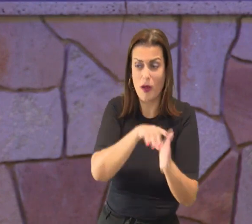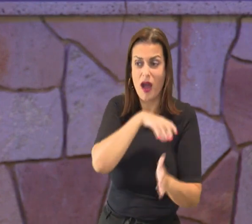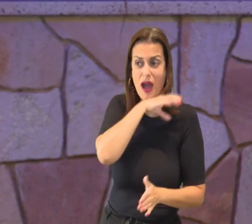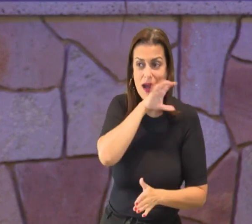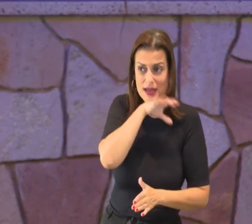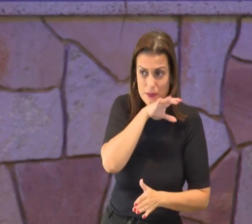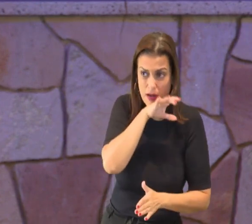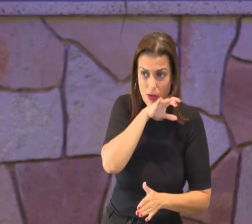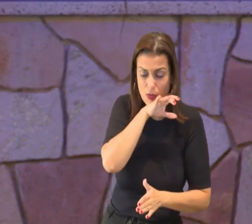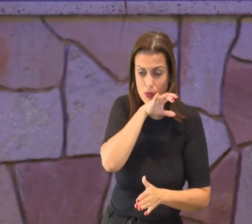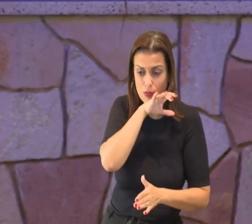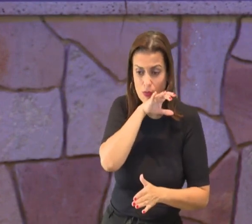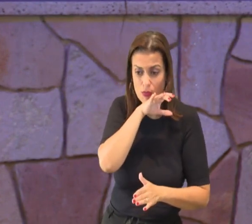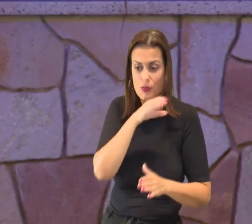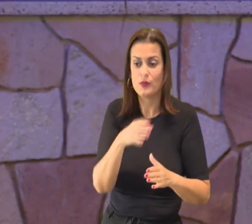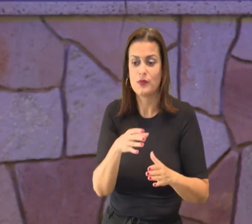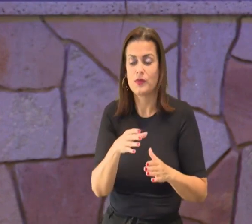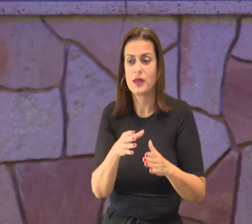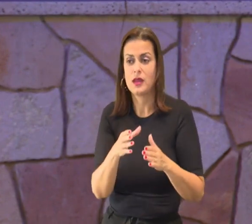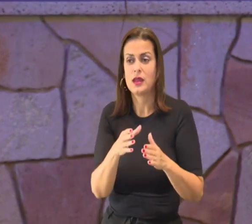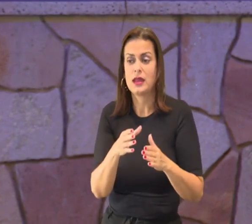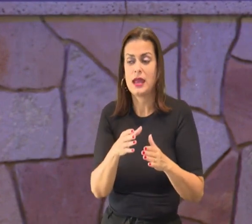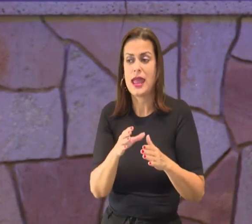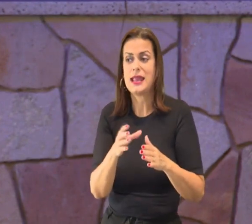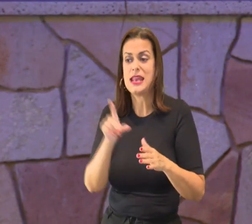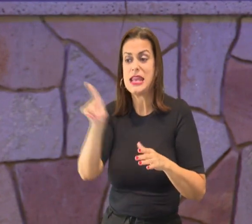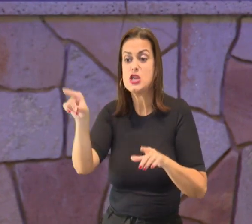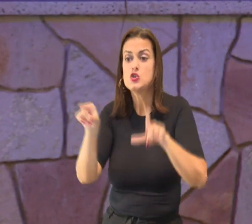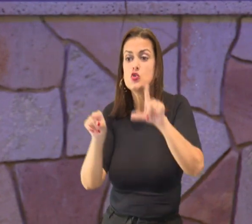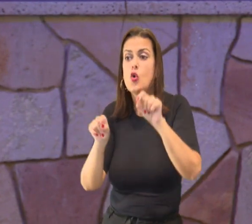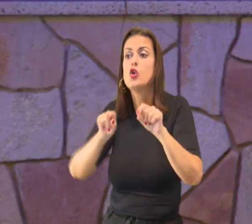que produzia, Ele faz distinção do oferecimento.